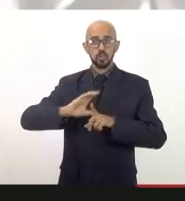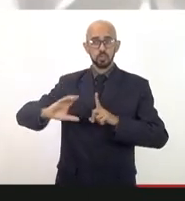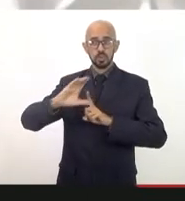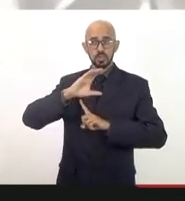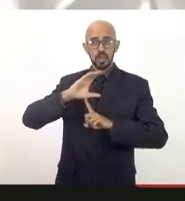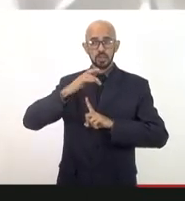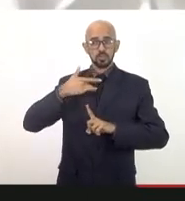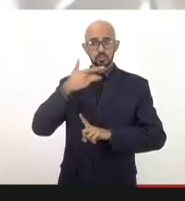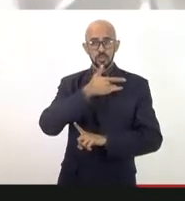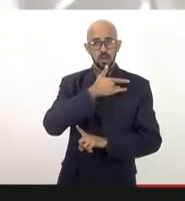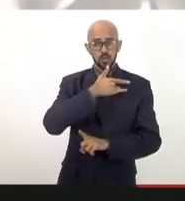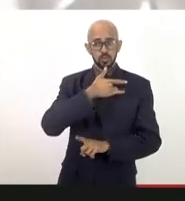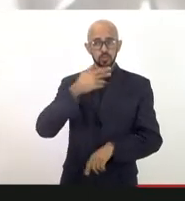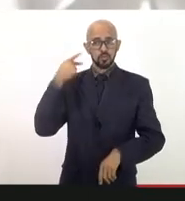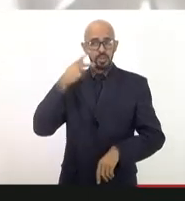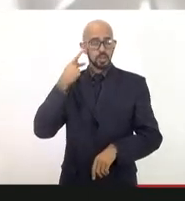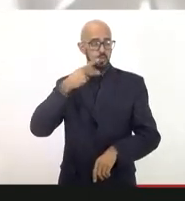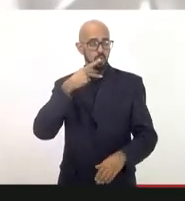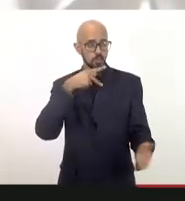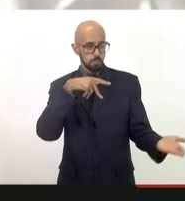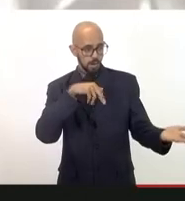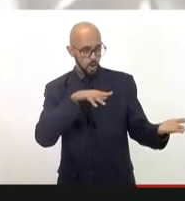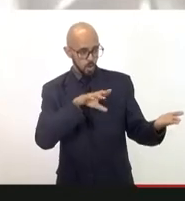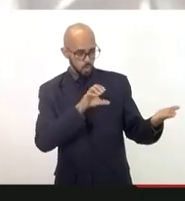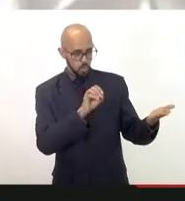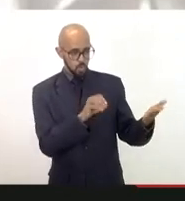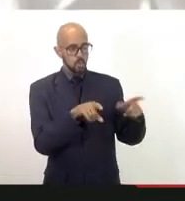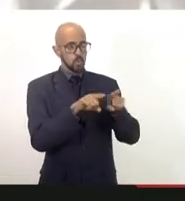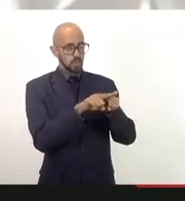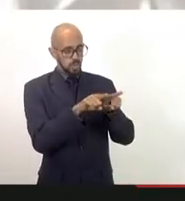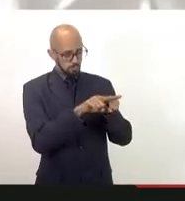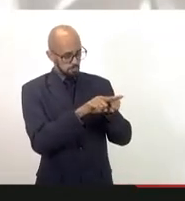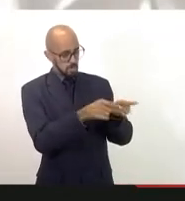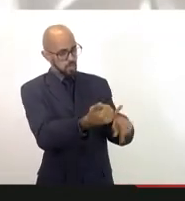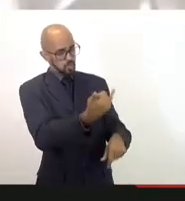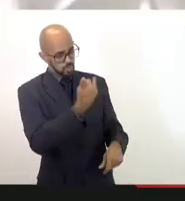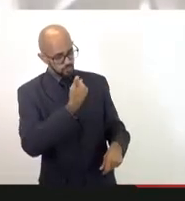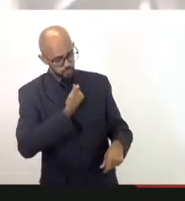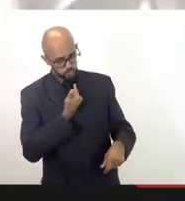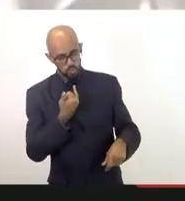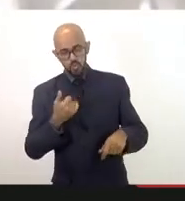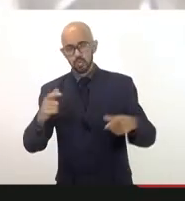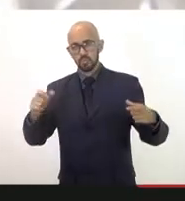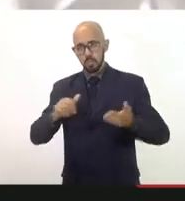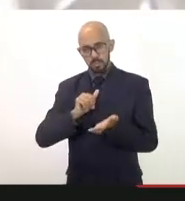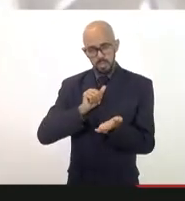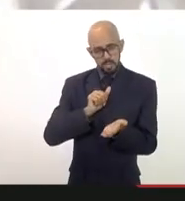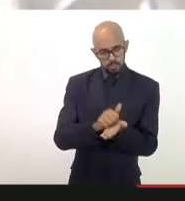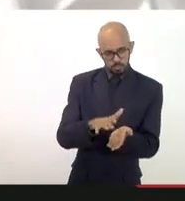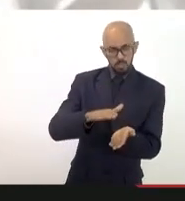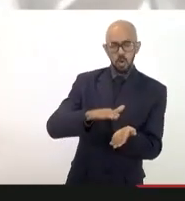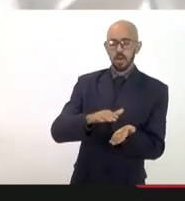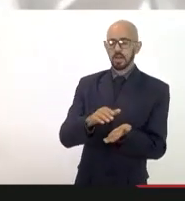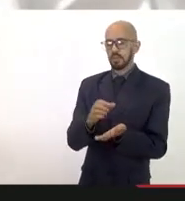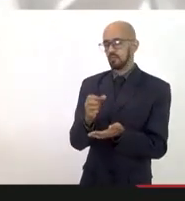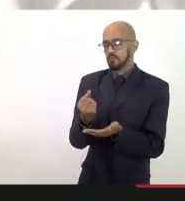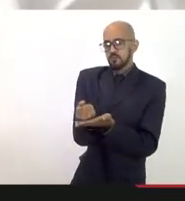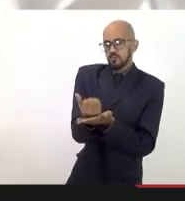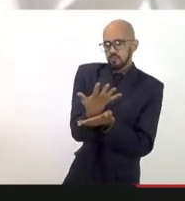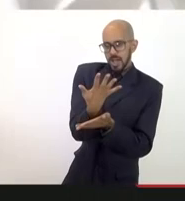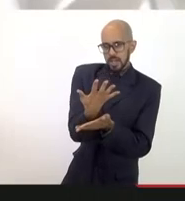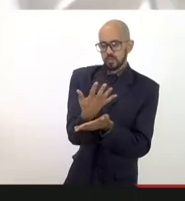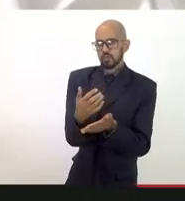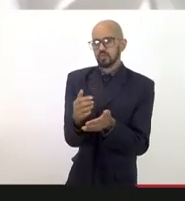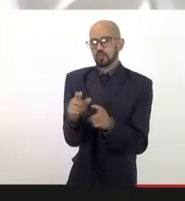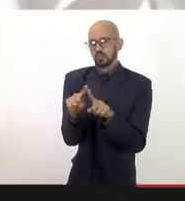saúde. O vereador Paulo Pinheiro, inclusive, na sua fala, nos alertou para a diminuição do número, né, de